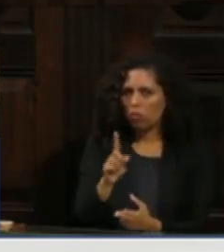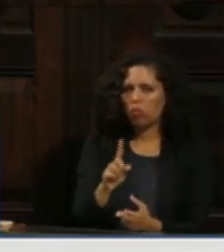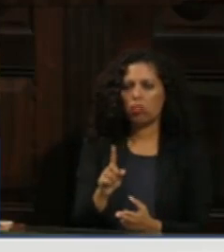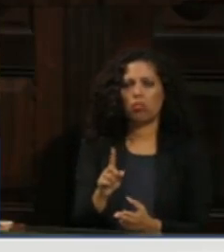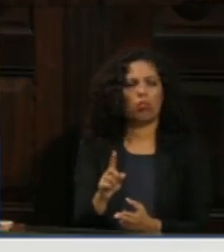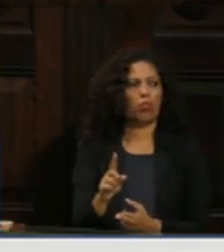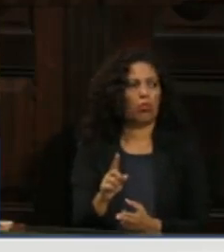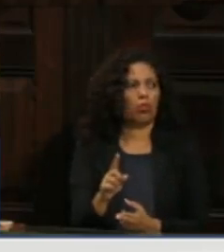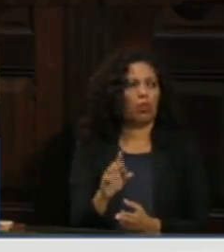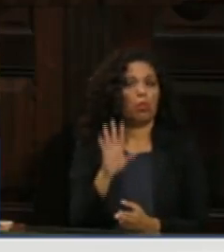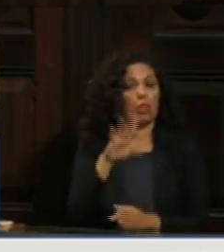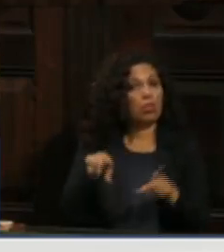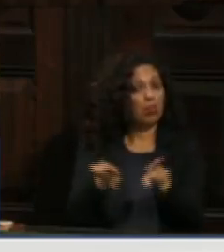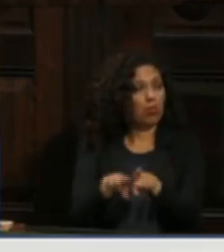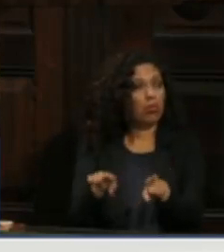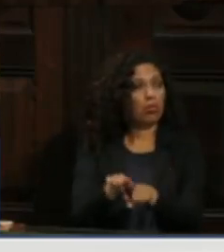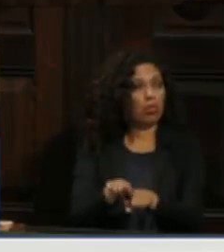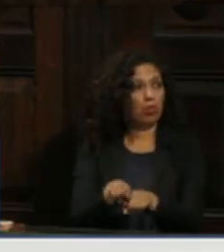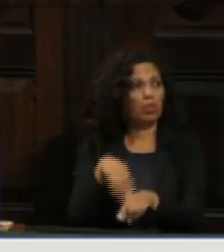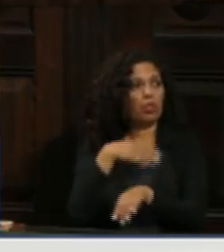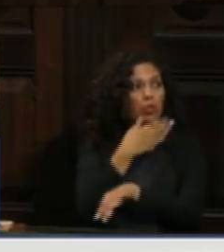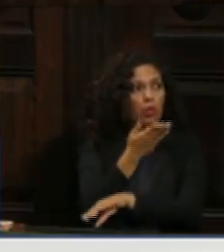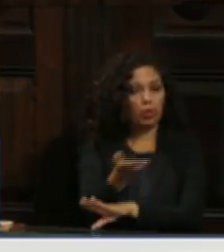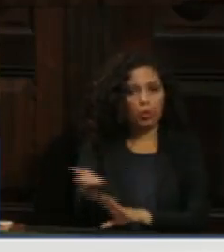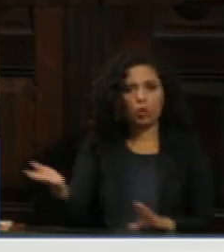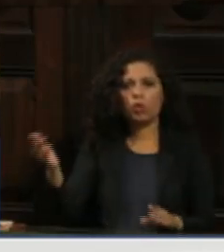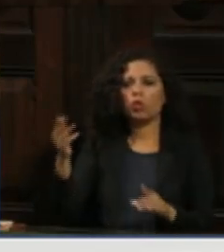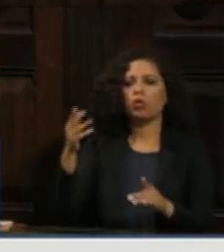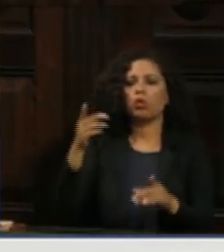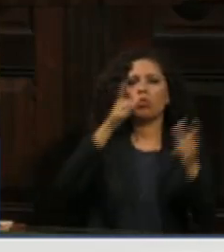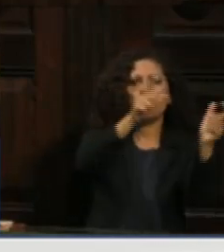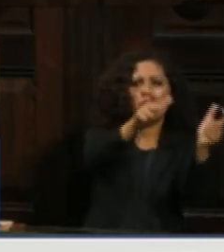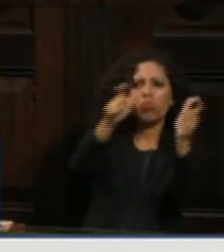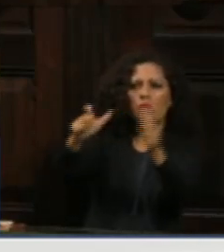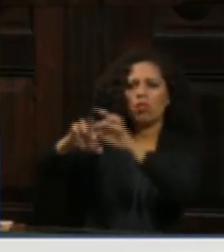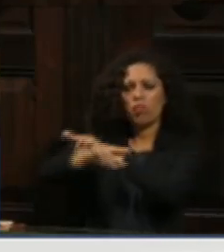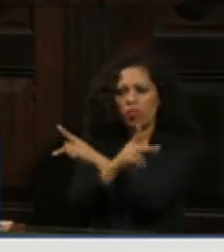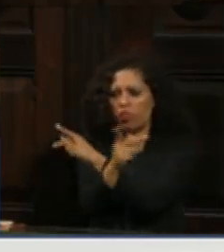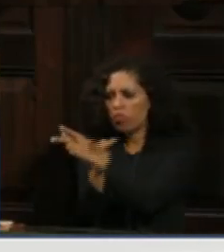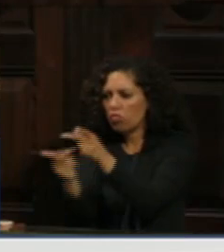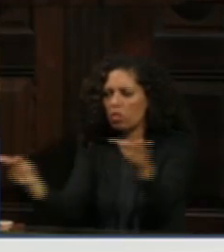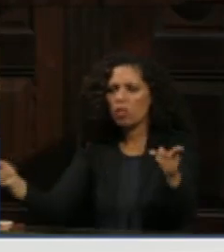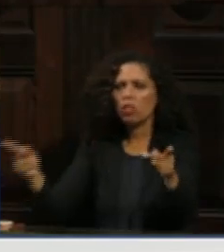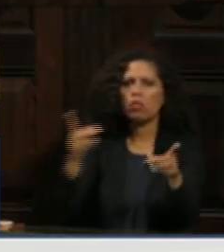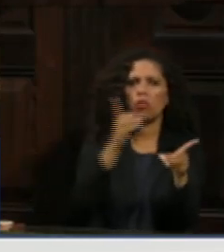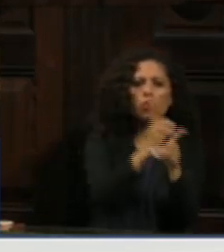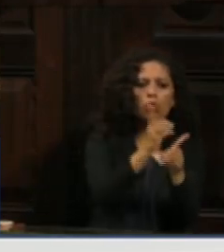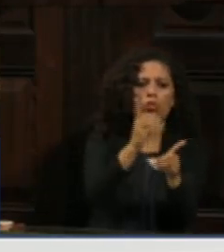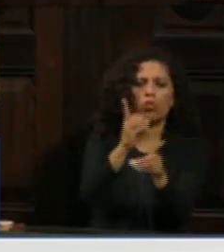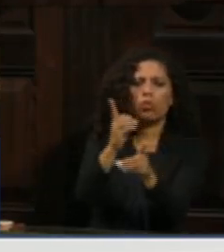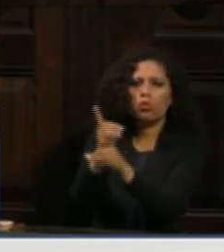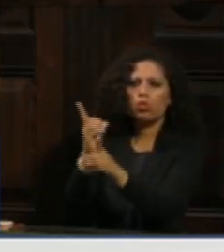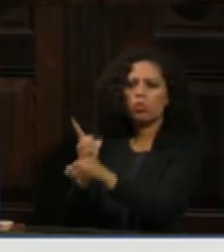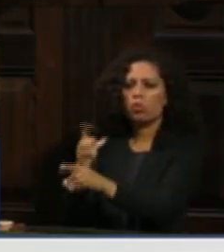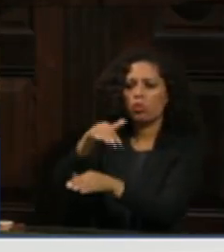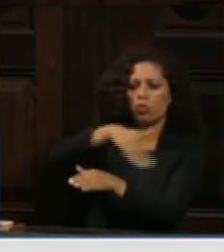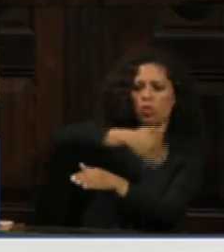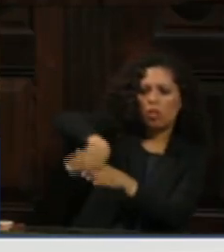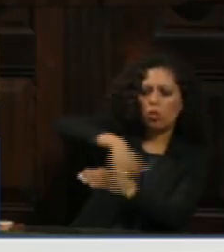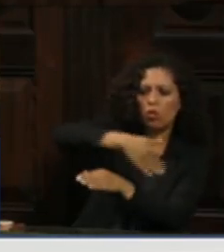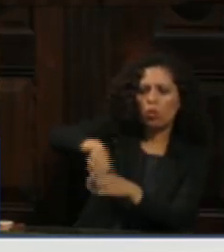que trata da personalidade de cada pessoa. Quando eu digo que eu vou sair dessa casa de cabeça erguida, eu